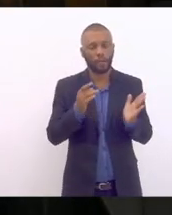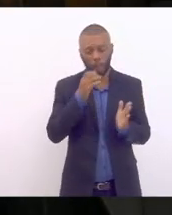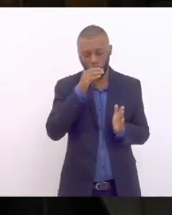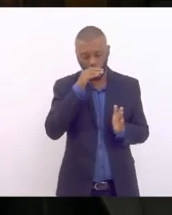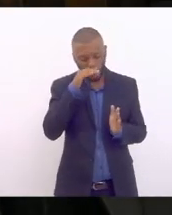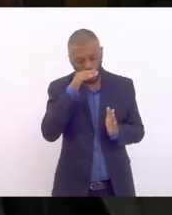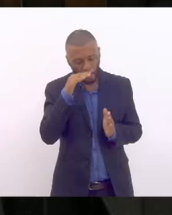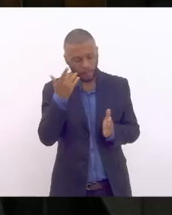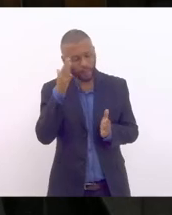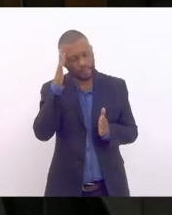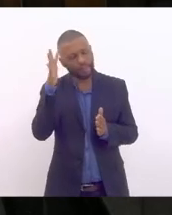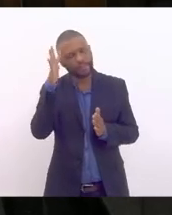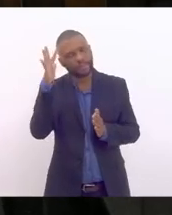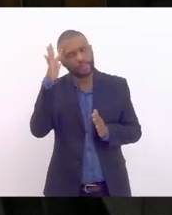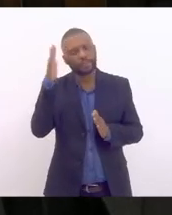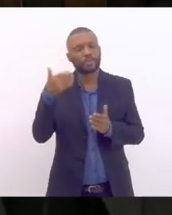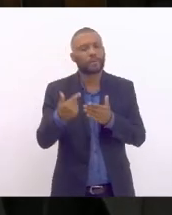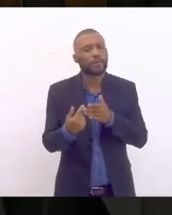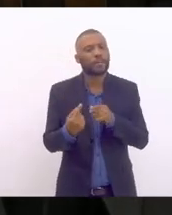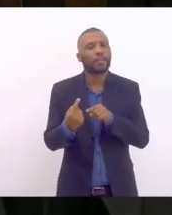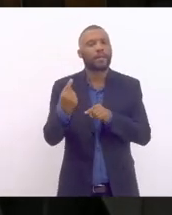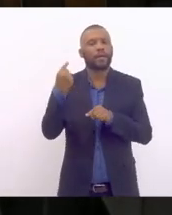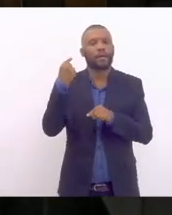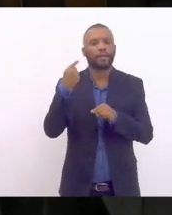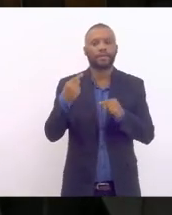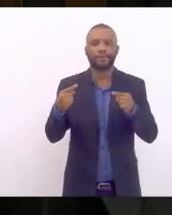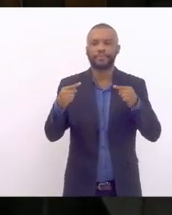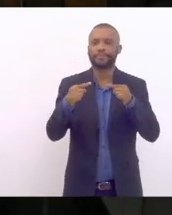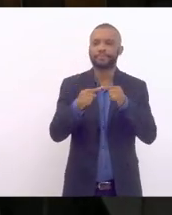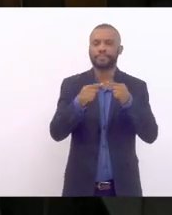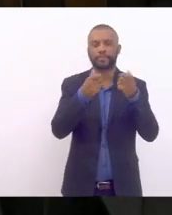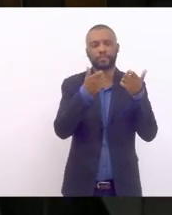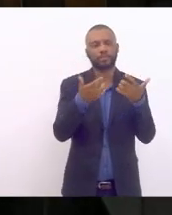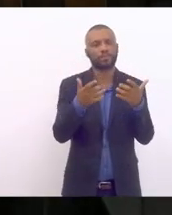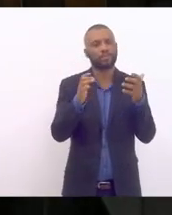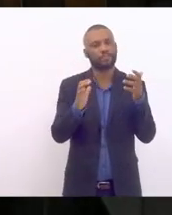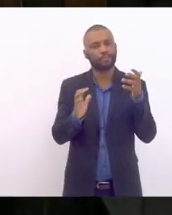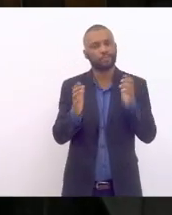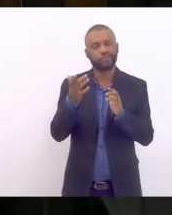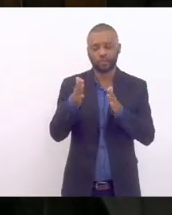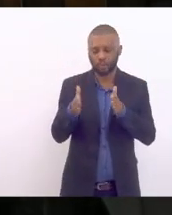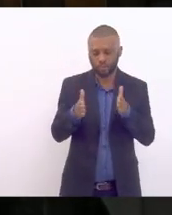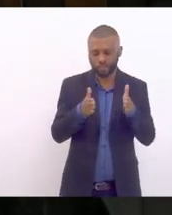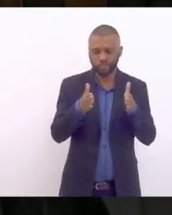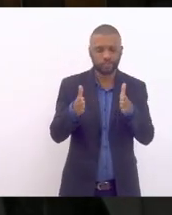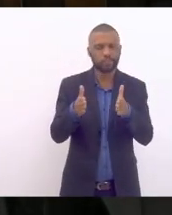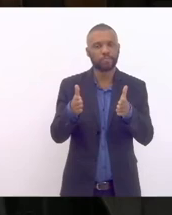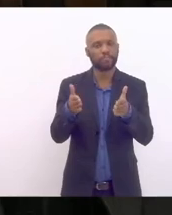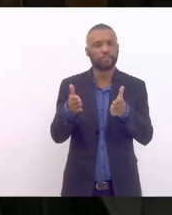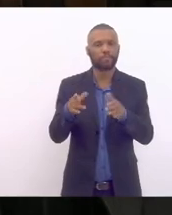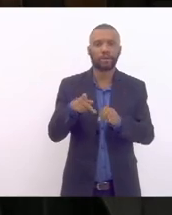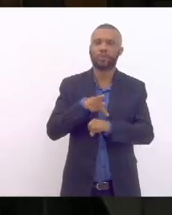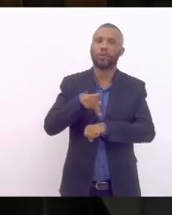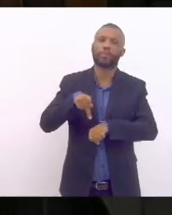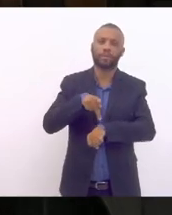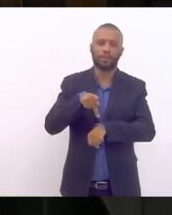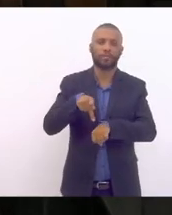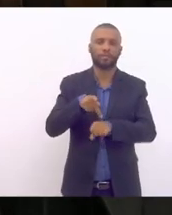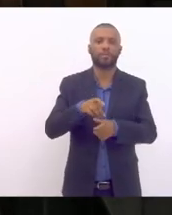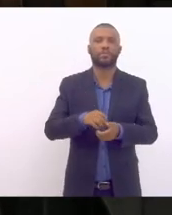imaginamos na época o que estaria definindo um outro rumo para o nosso pais